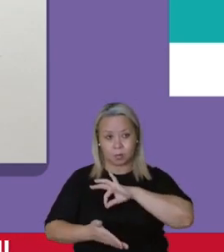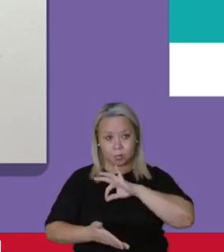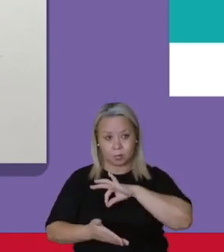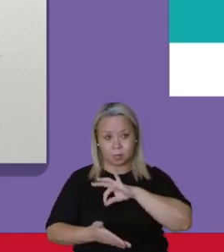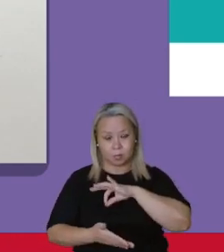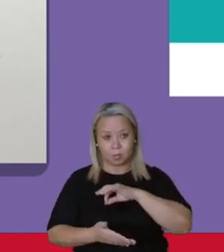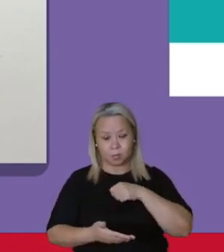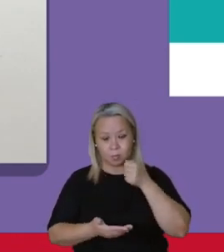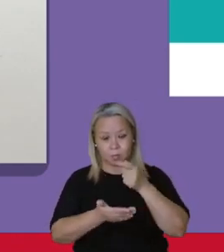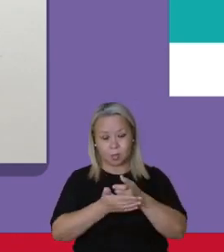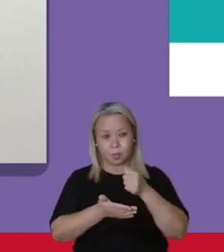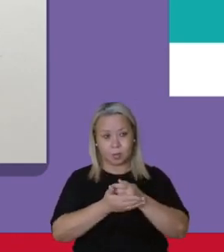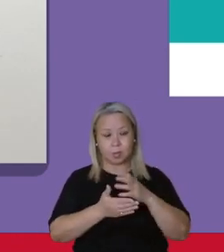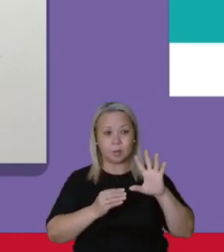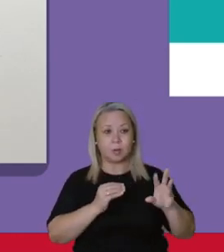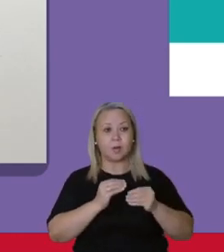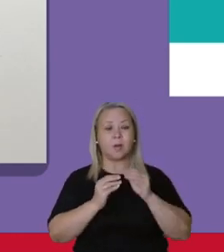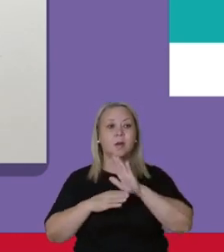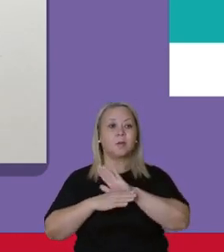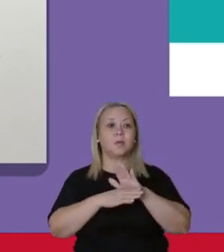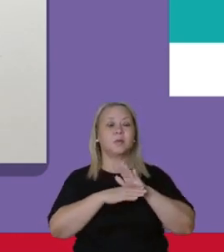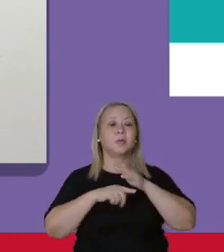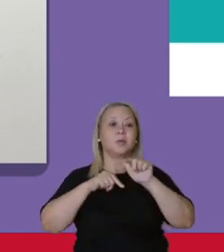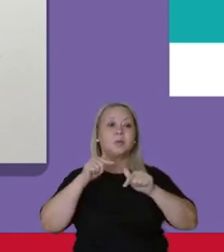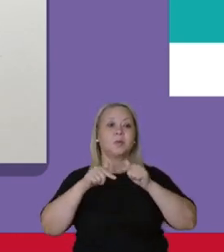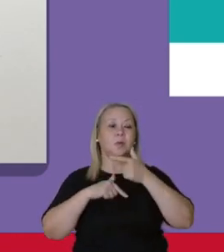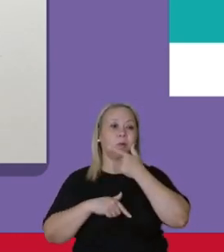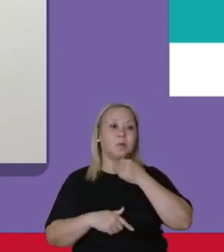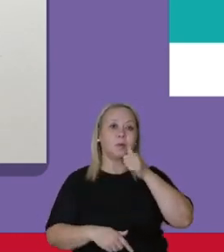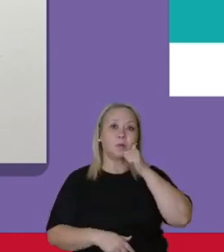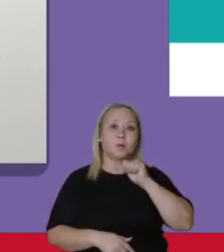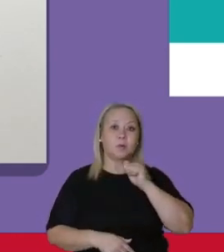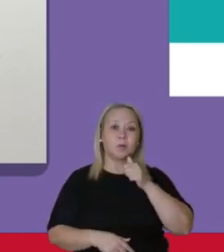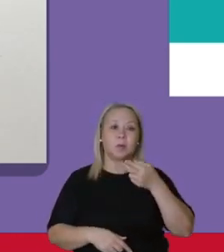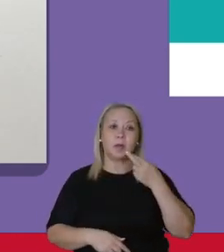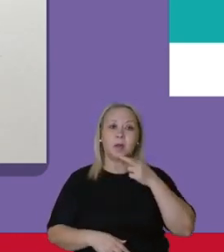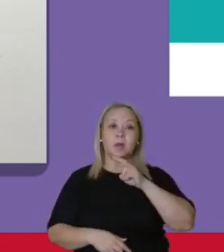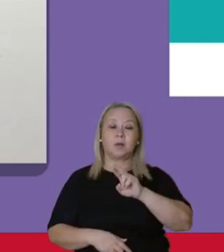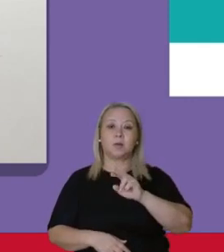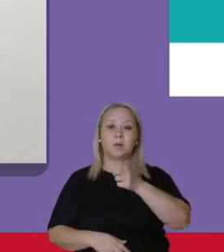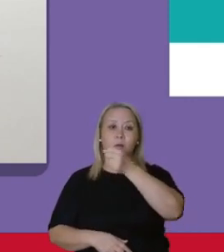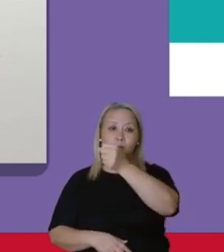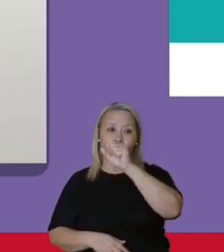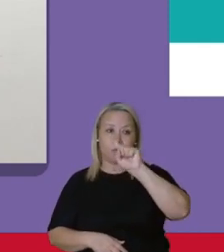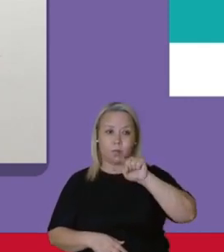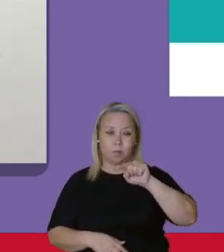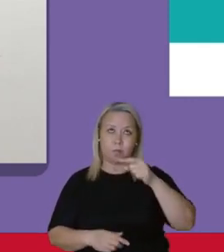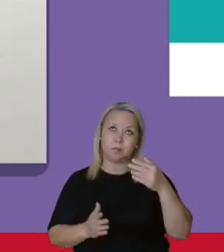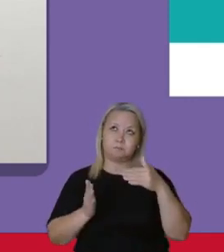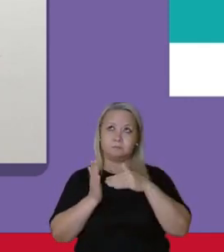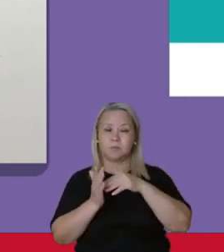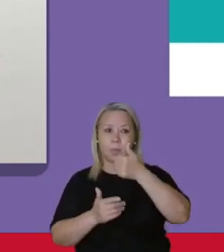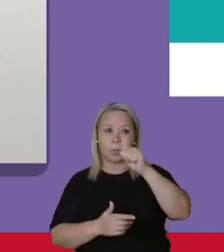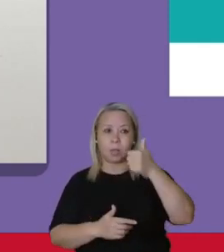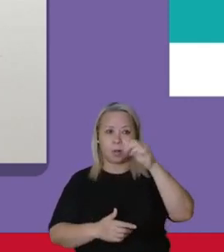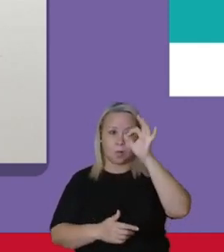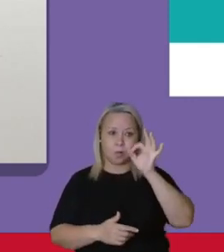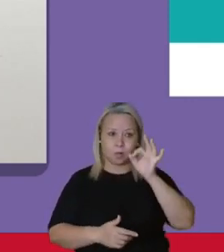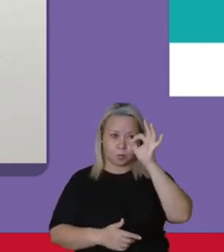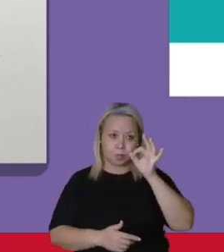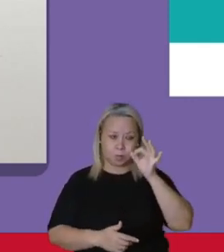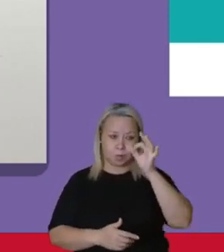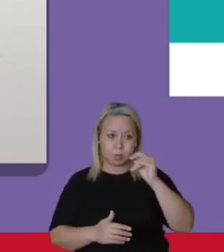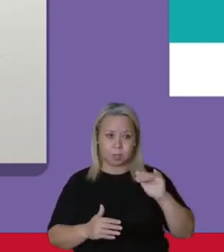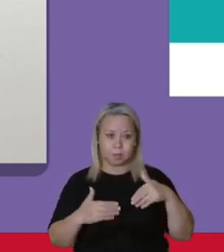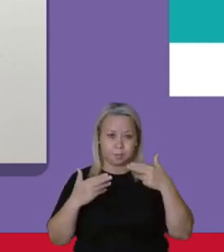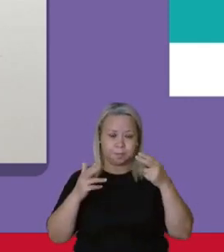geral, a contribuição do trabalhador e da trabalhadora corresponde de 8% a 11% sobre o